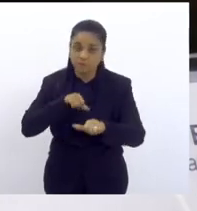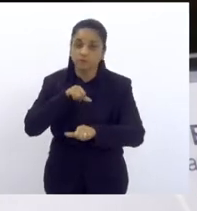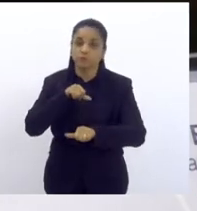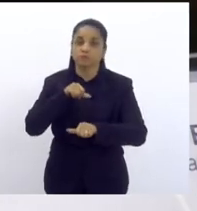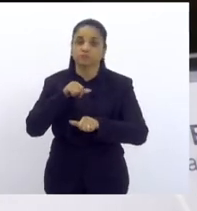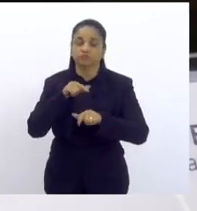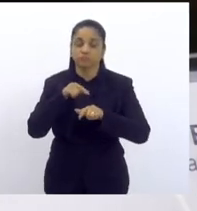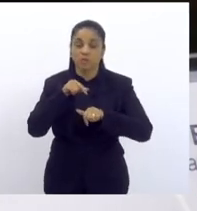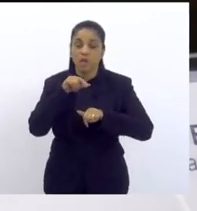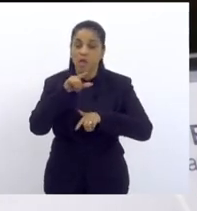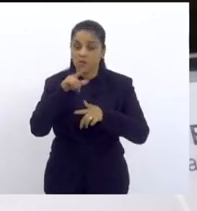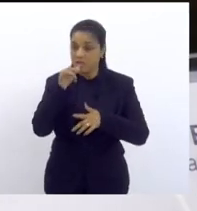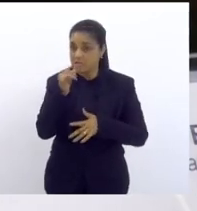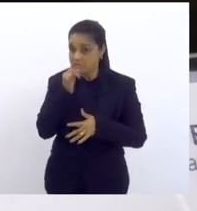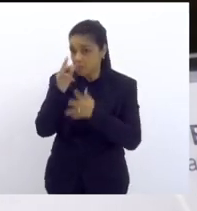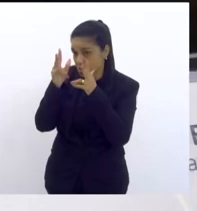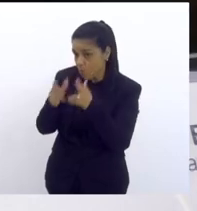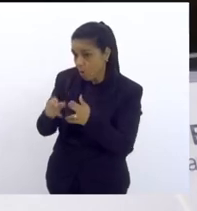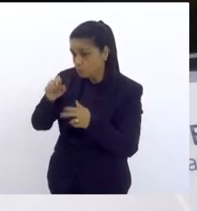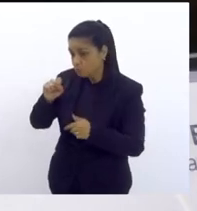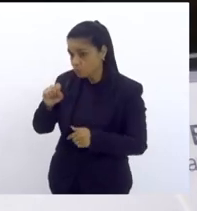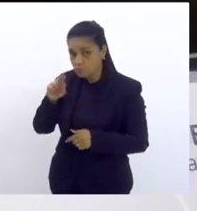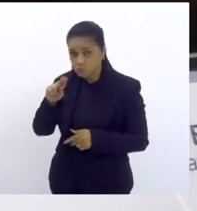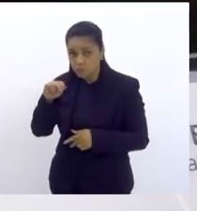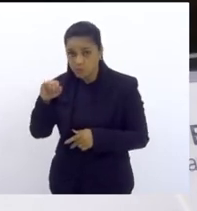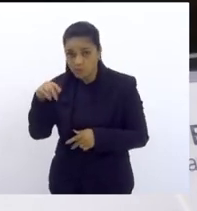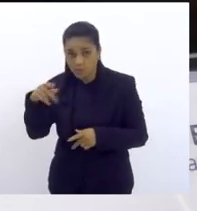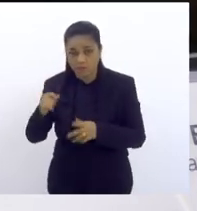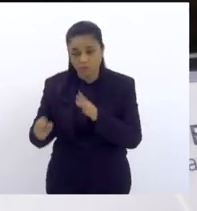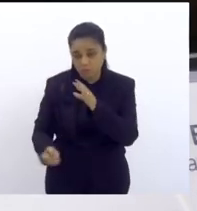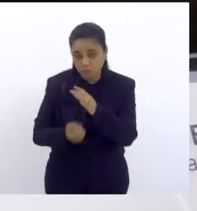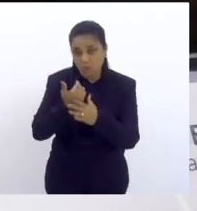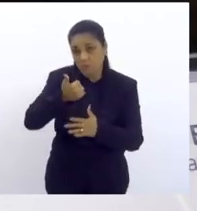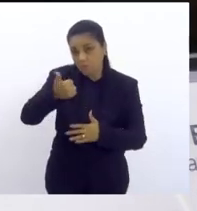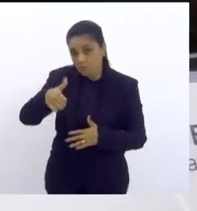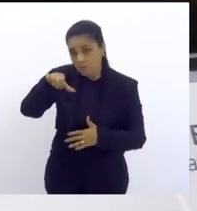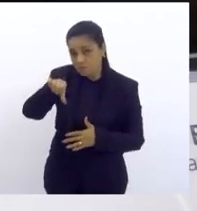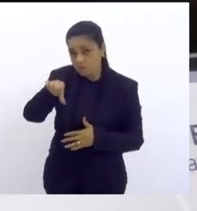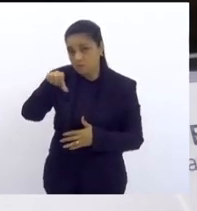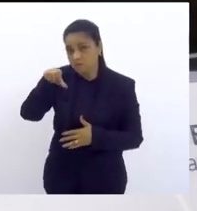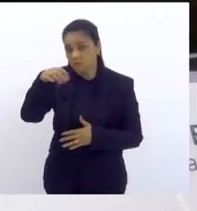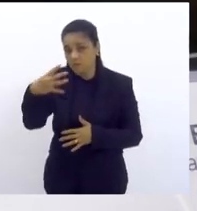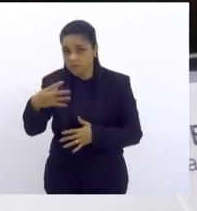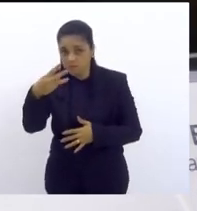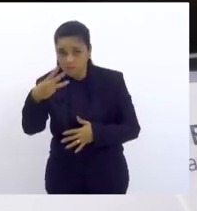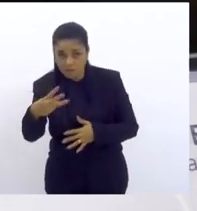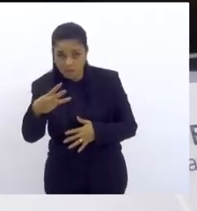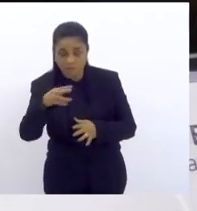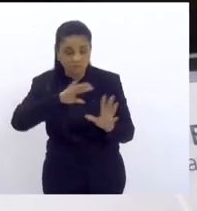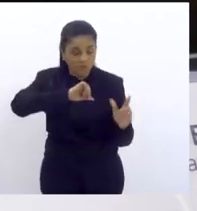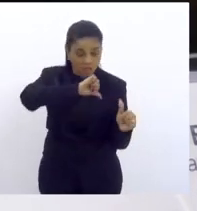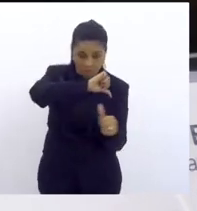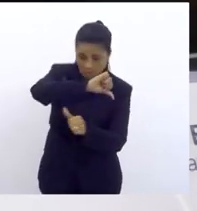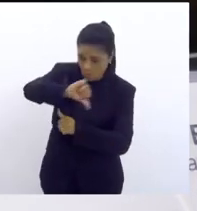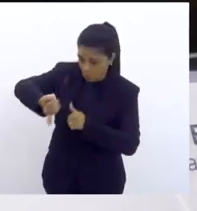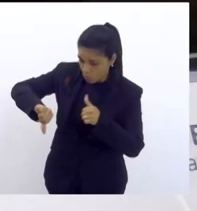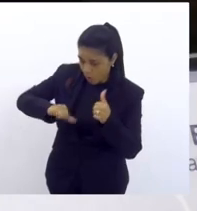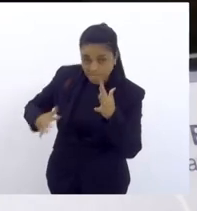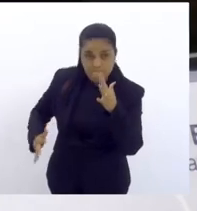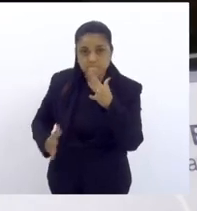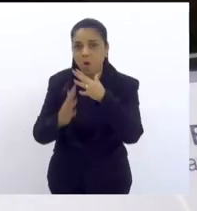a exemplo da suipa quando surgiu em 1943 revolucionários viva